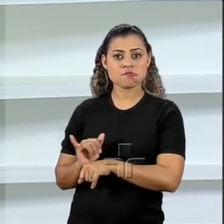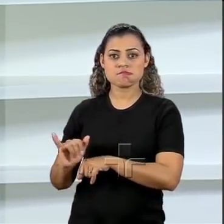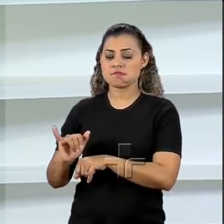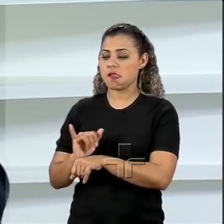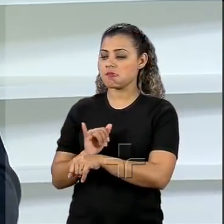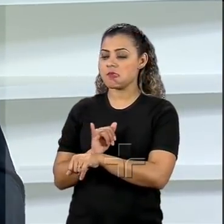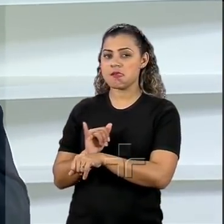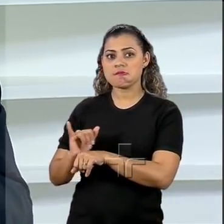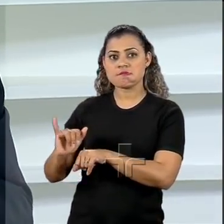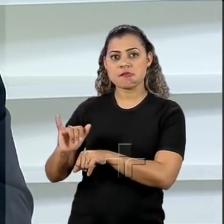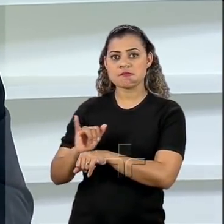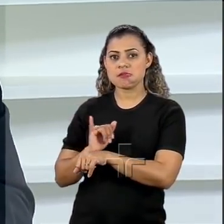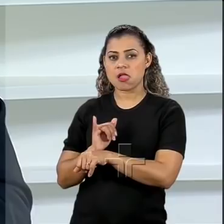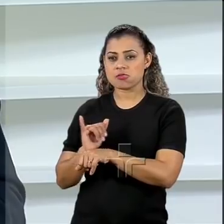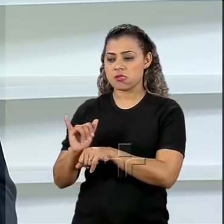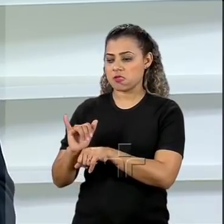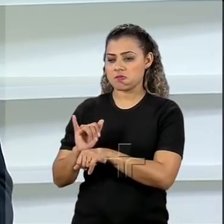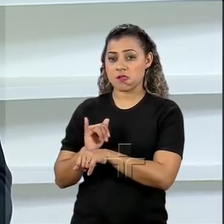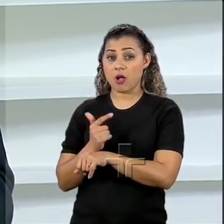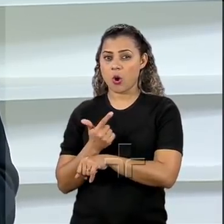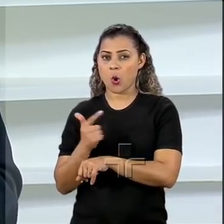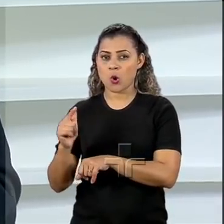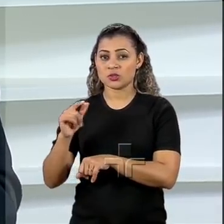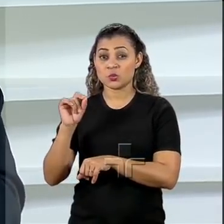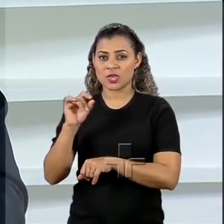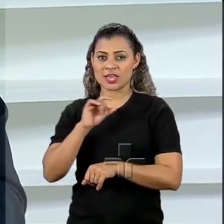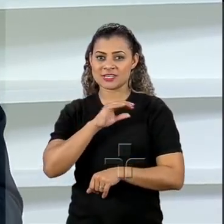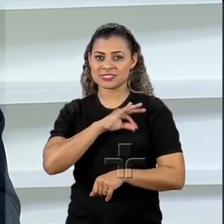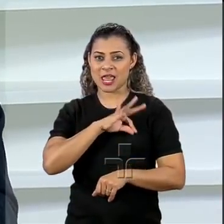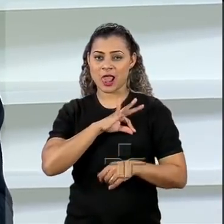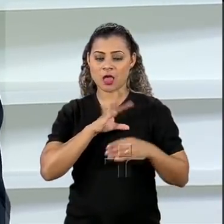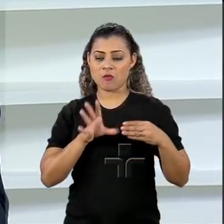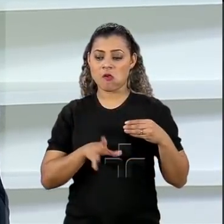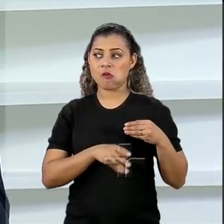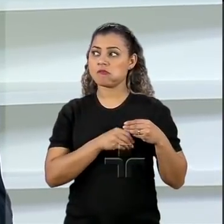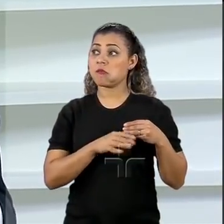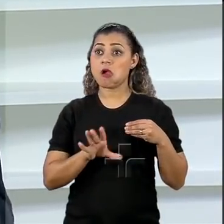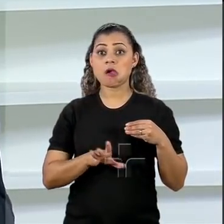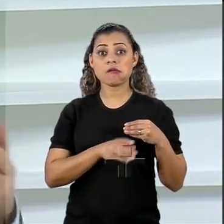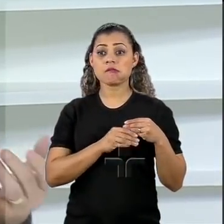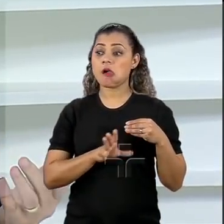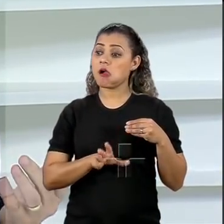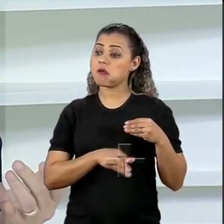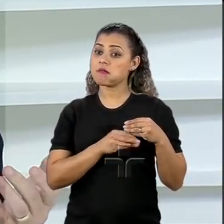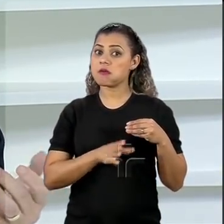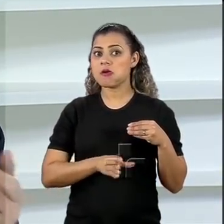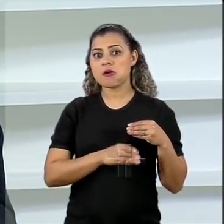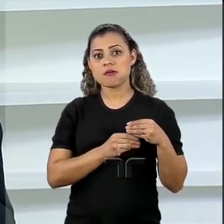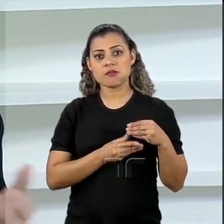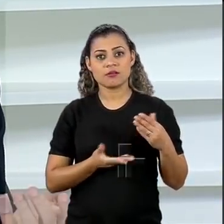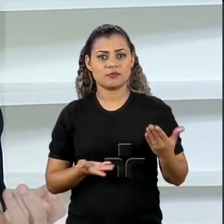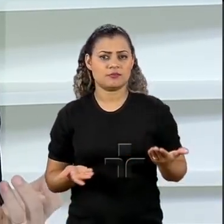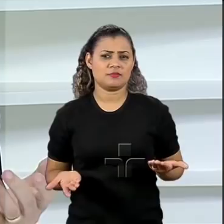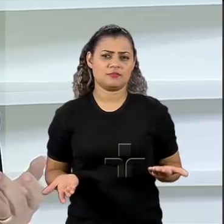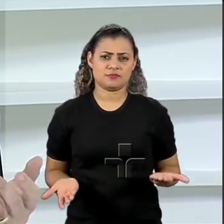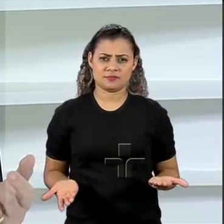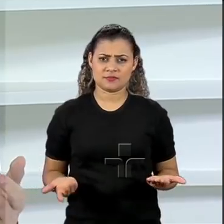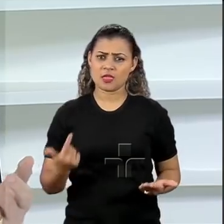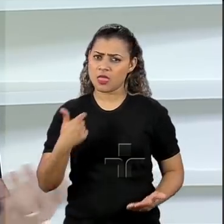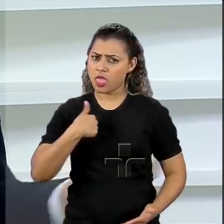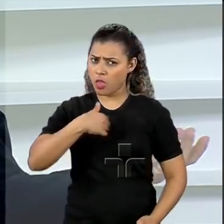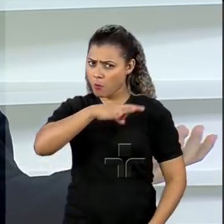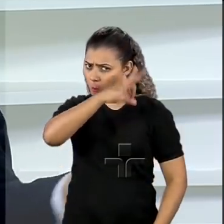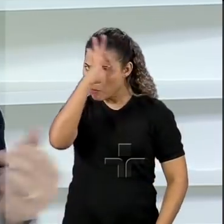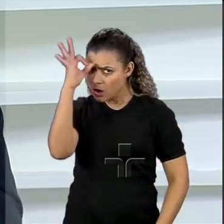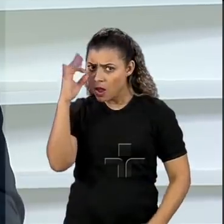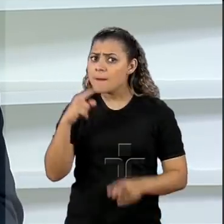para outras questões também, de contornar um artigo que, para mim, como leigo, é claro.